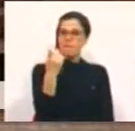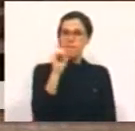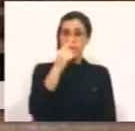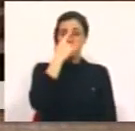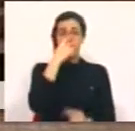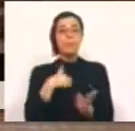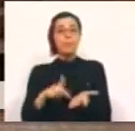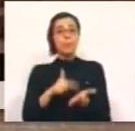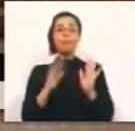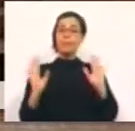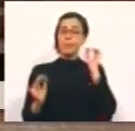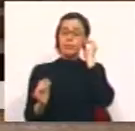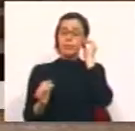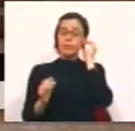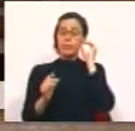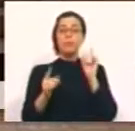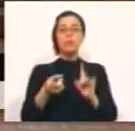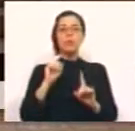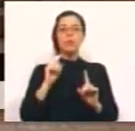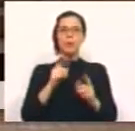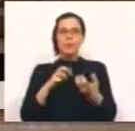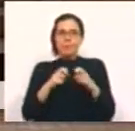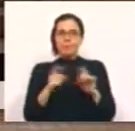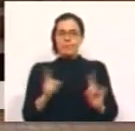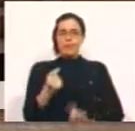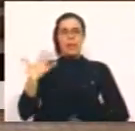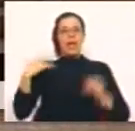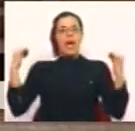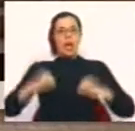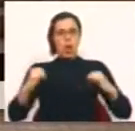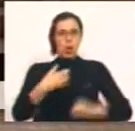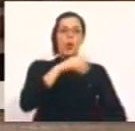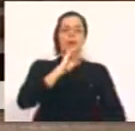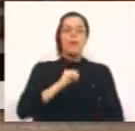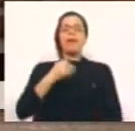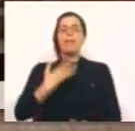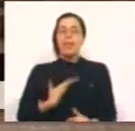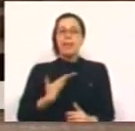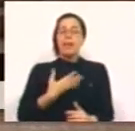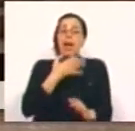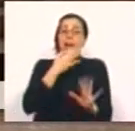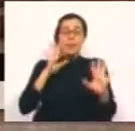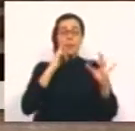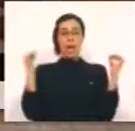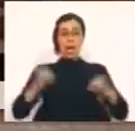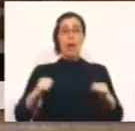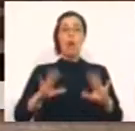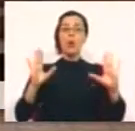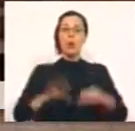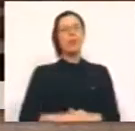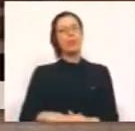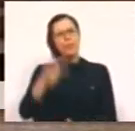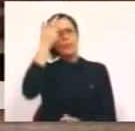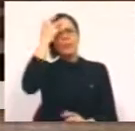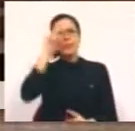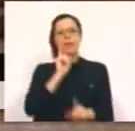que esperamos, aliás, não fique comprometido com o recente acordo entre PS e PSD. Um acordo, aliás, a lembrar